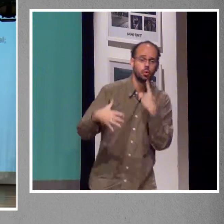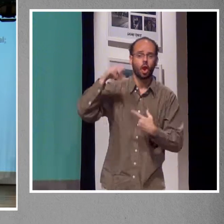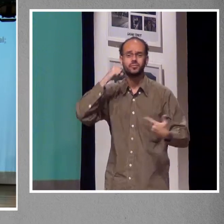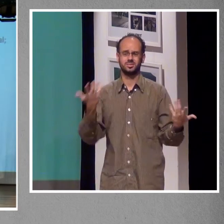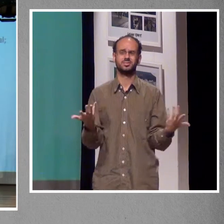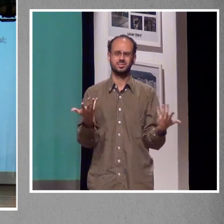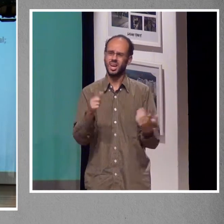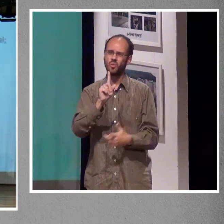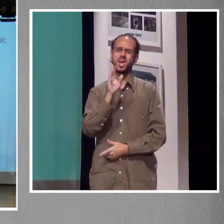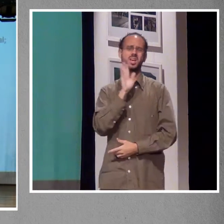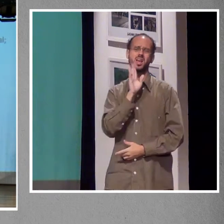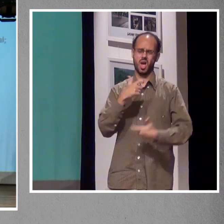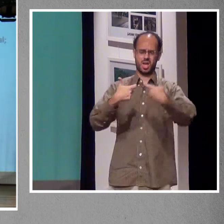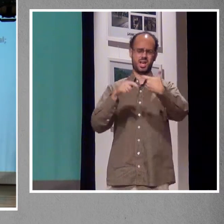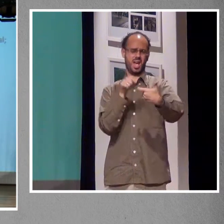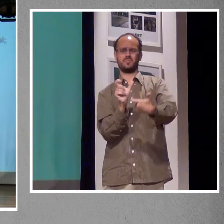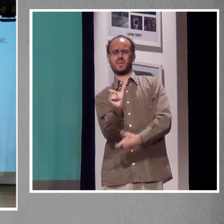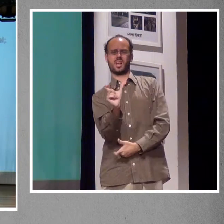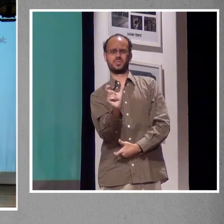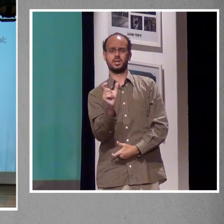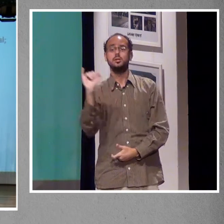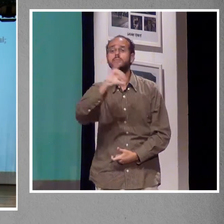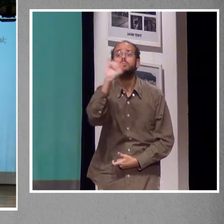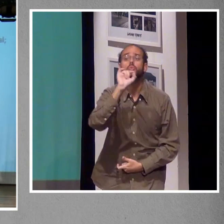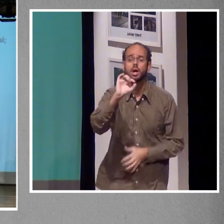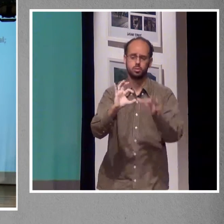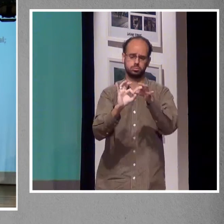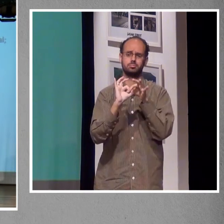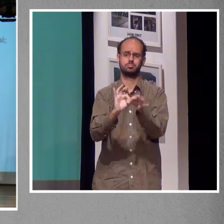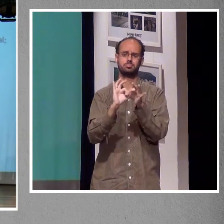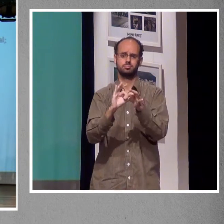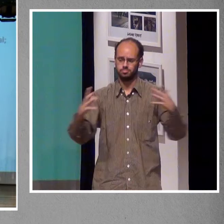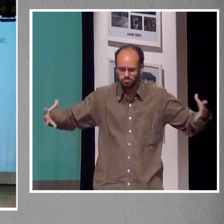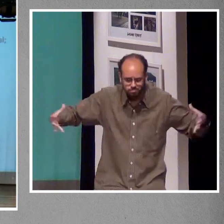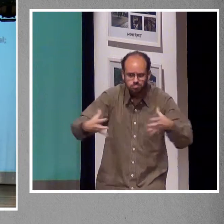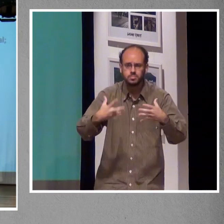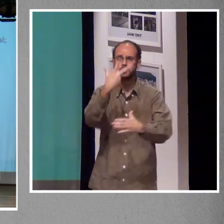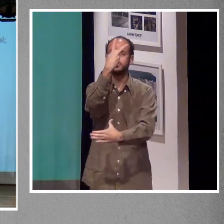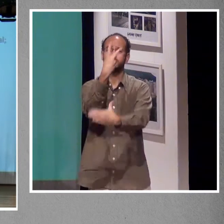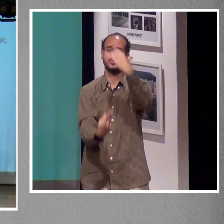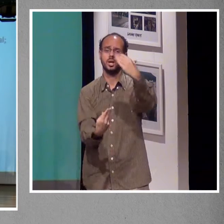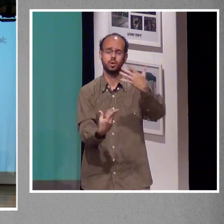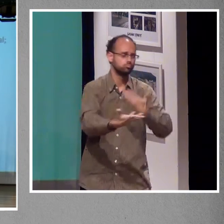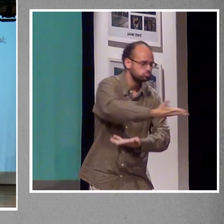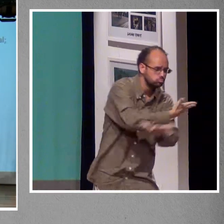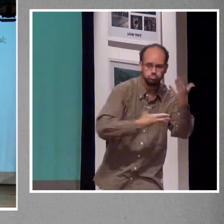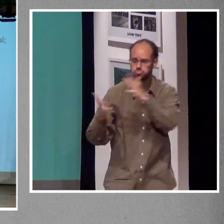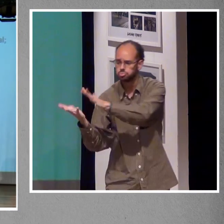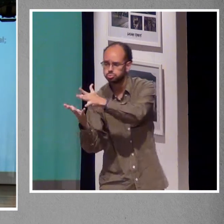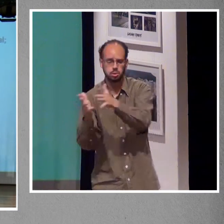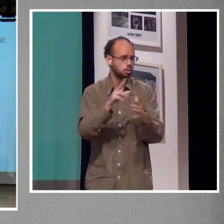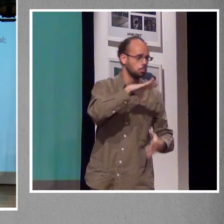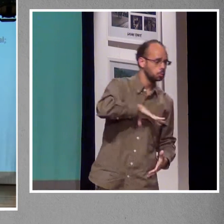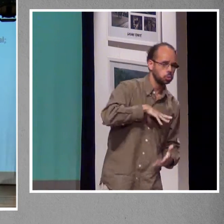aquém, né? Nós estamos numa guerra, né? Nós precisamos nos unir